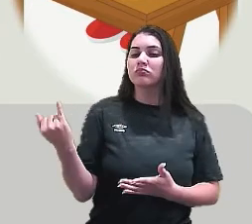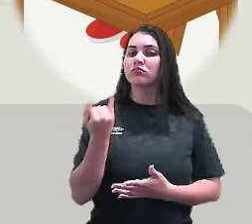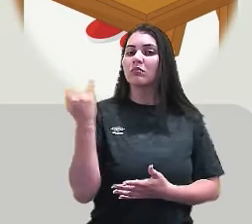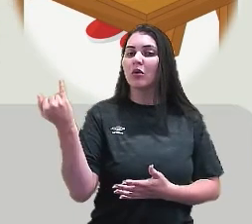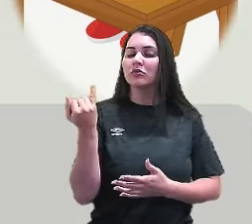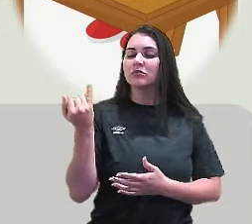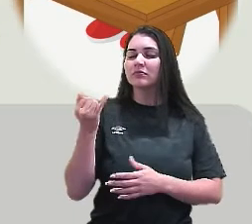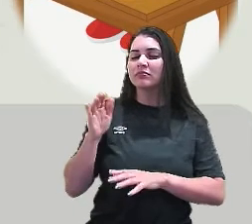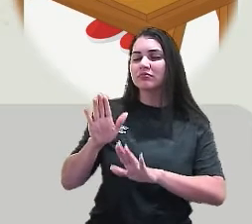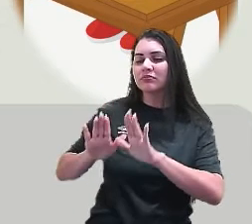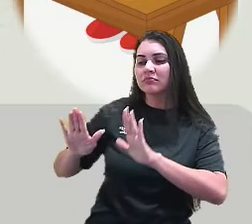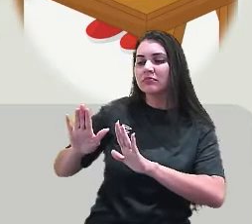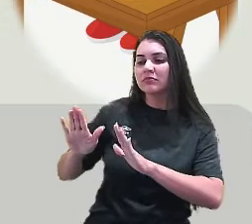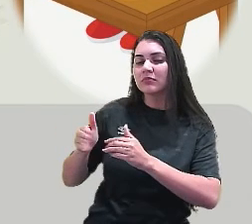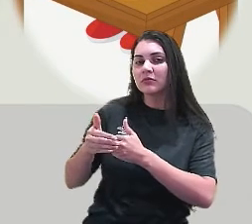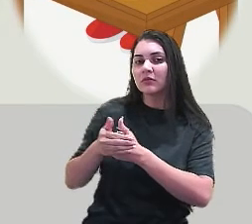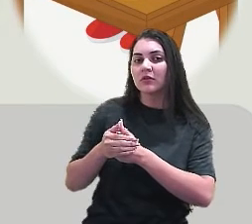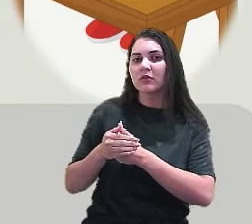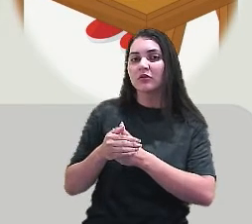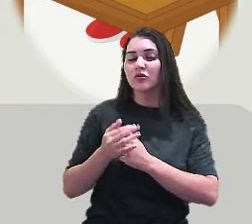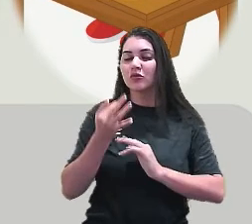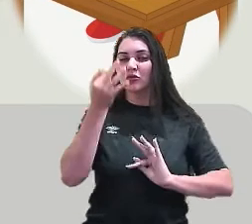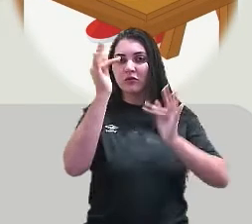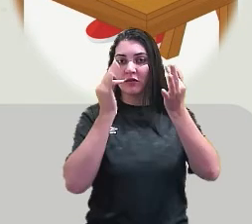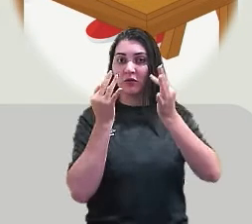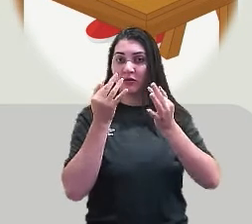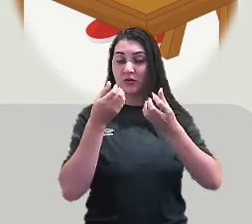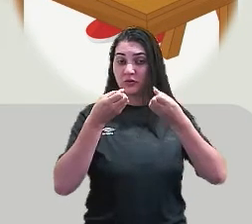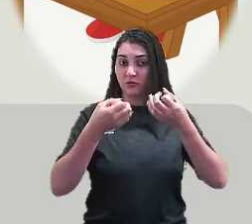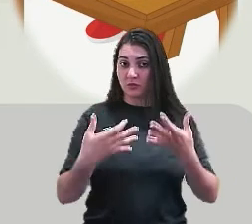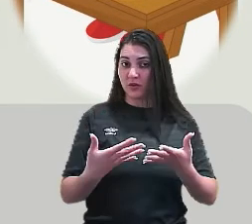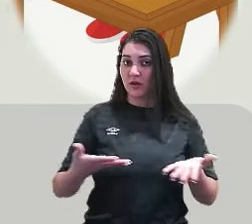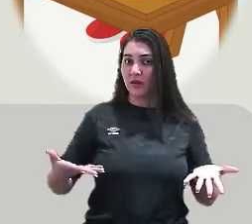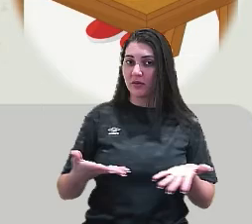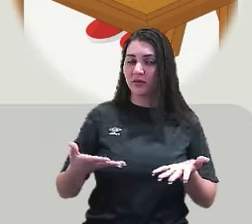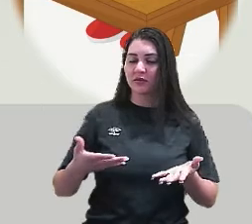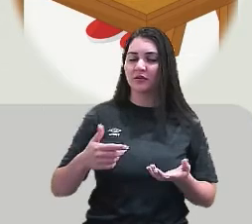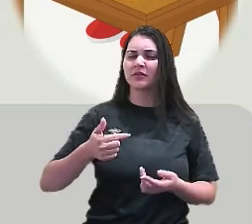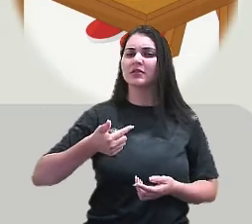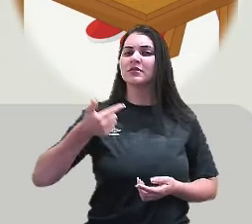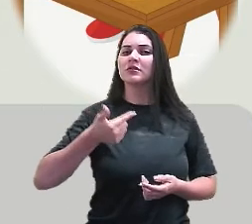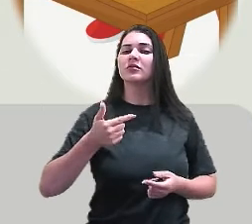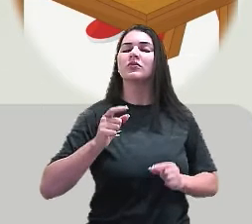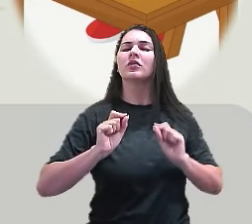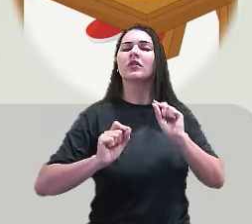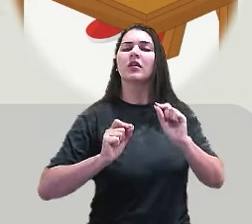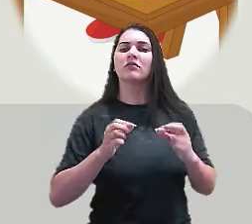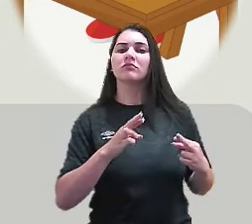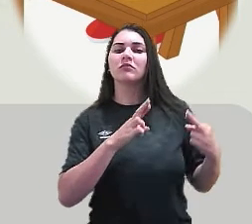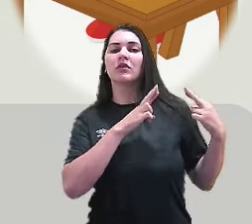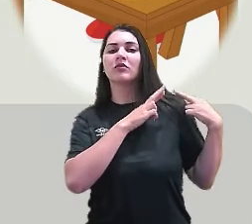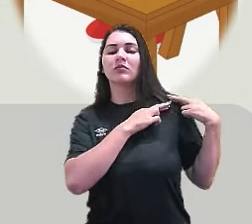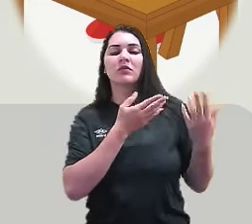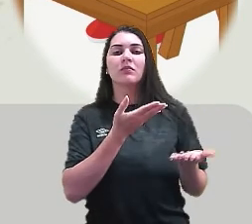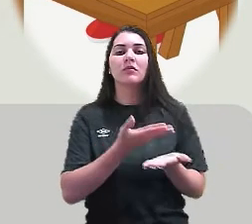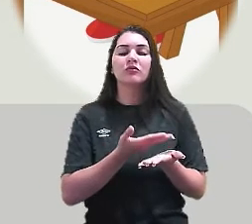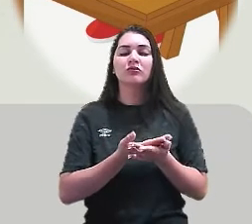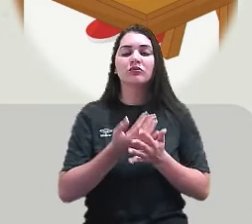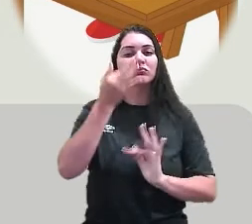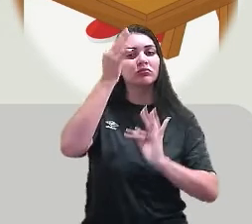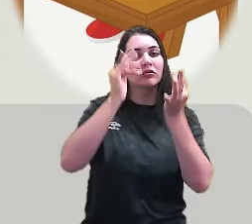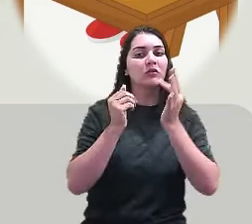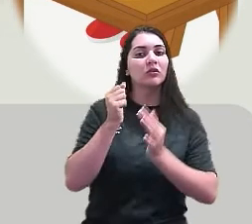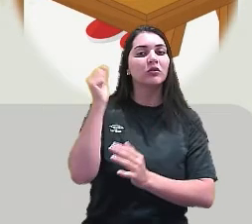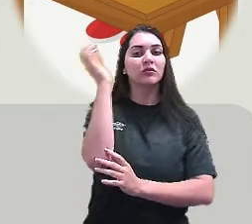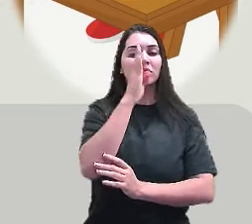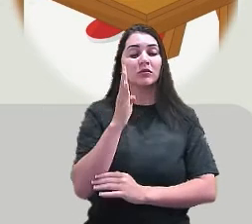folclore? Falei disso agorinha. Segundo, quem foi os responsáveis pelo estudo do folclore do Brasil? E